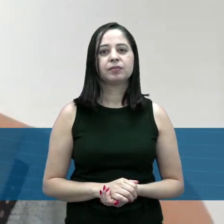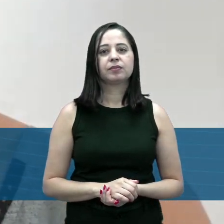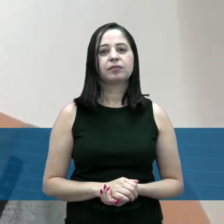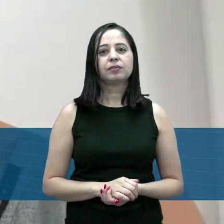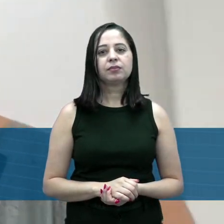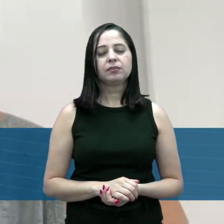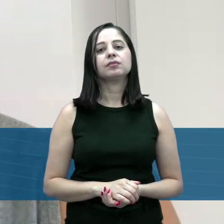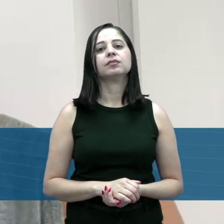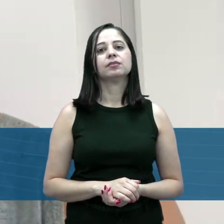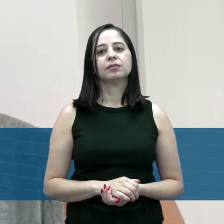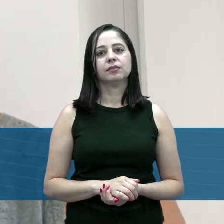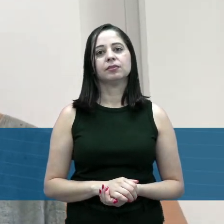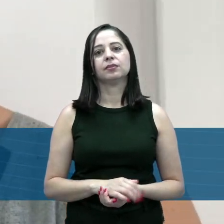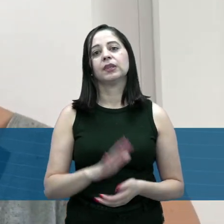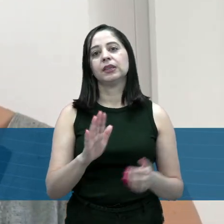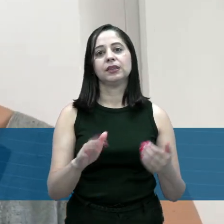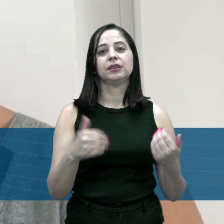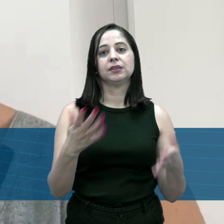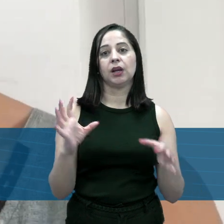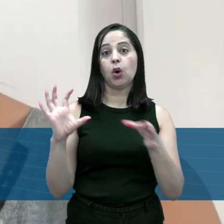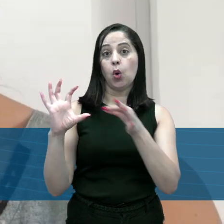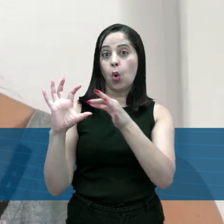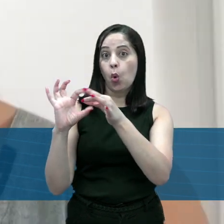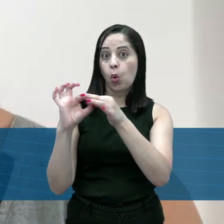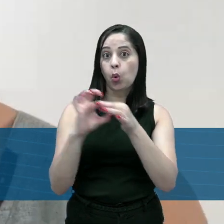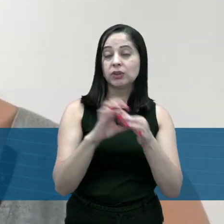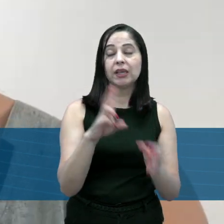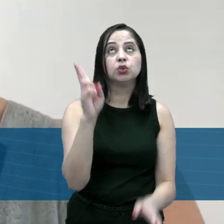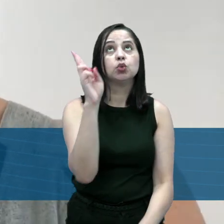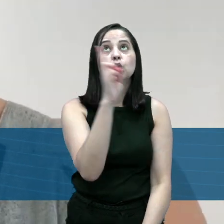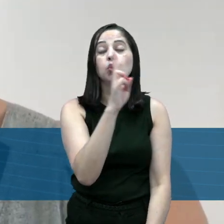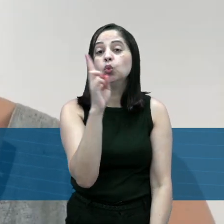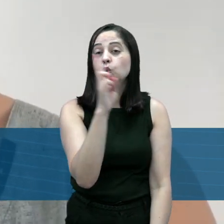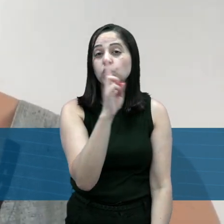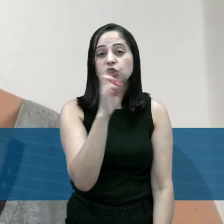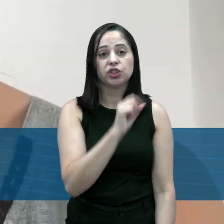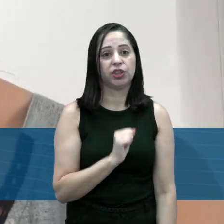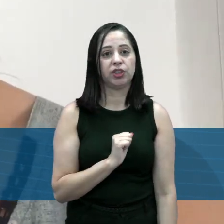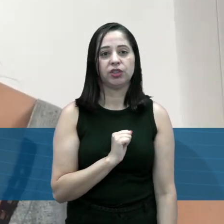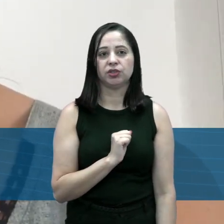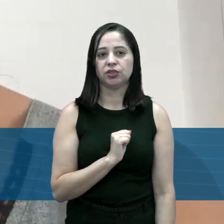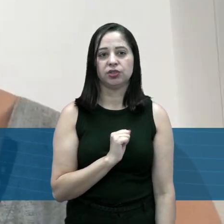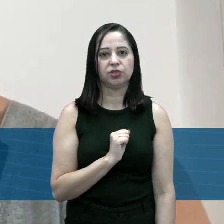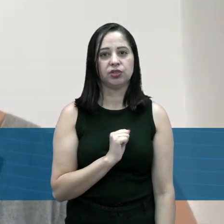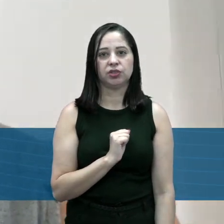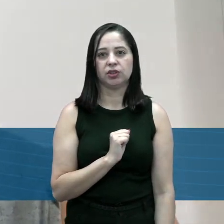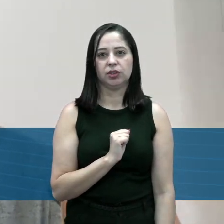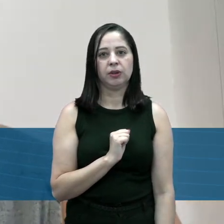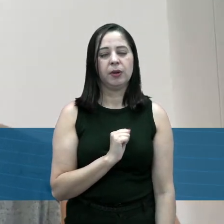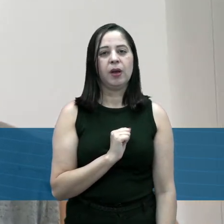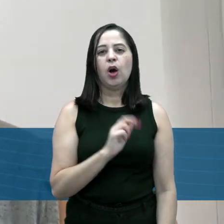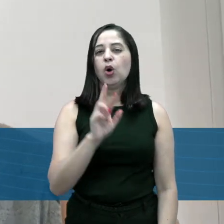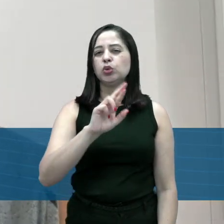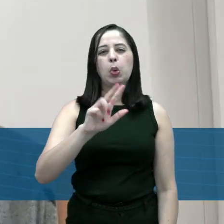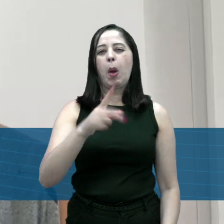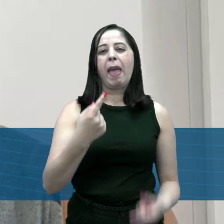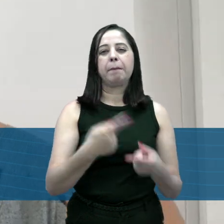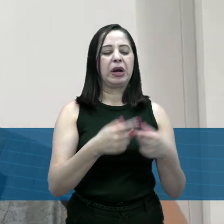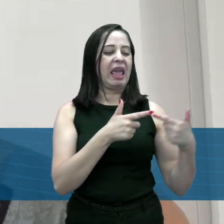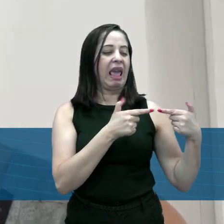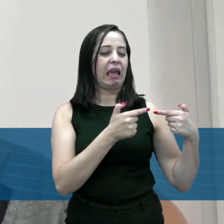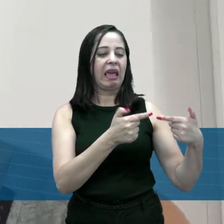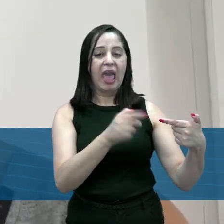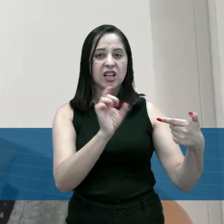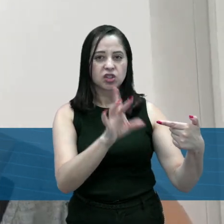Sim, então um contexto de urgência, né, e não é só agora o deslocamento devido às guerras, né?